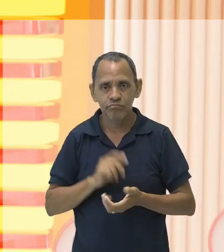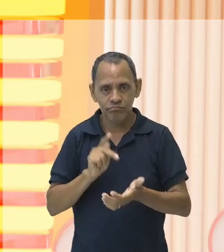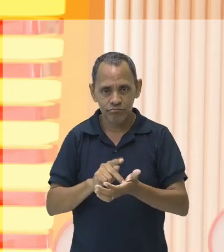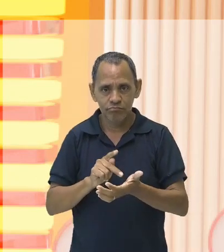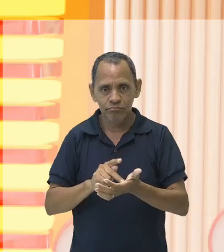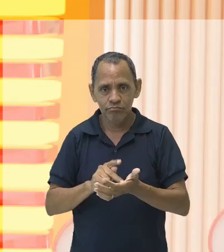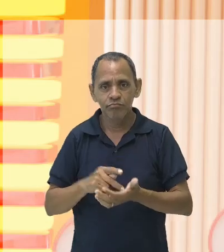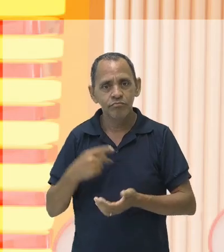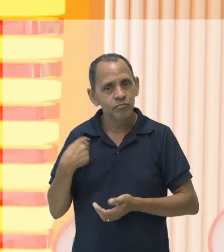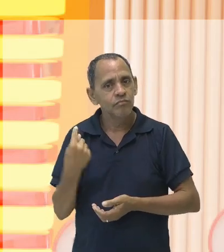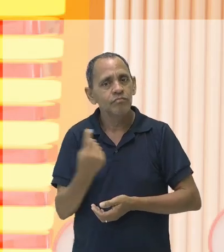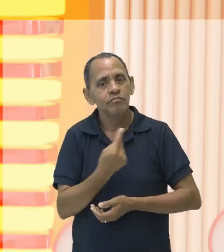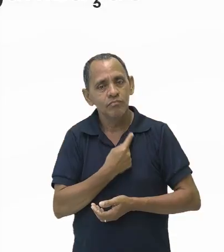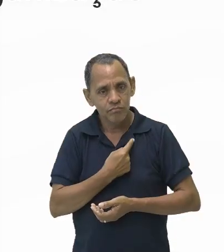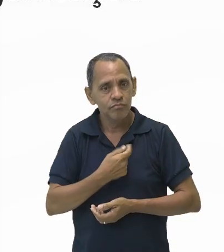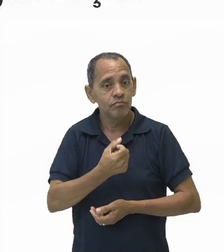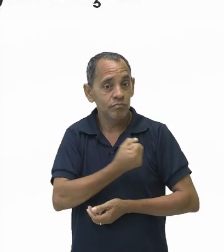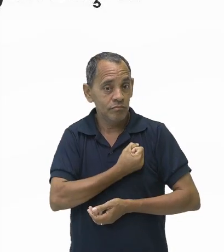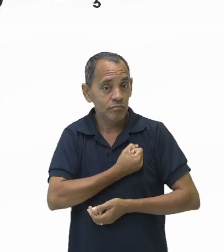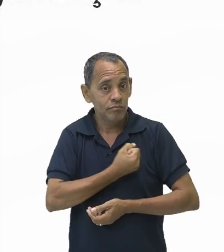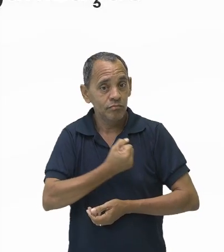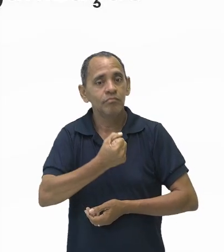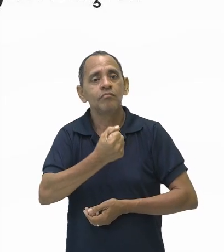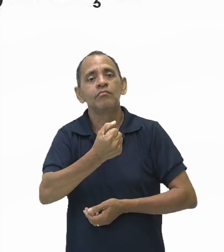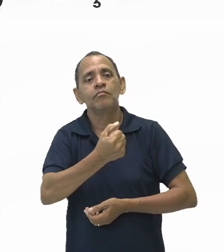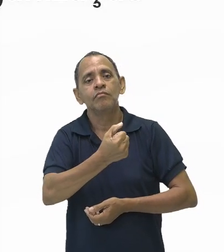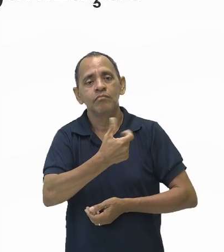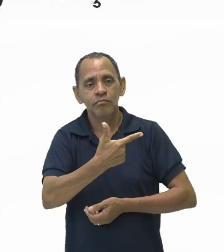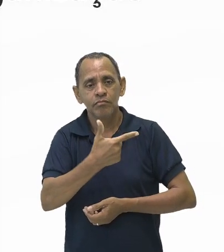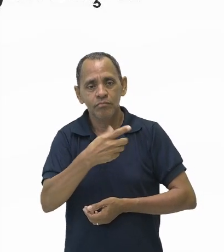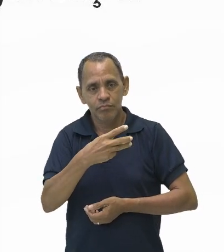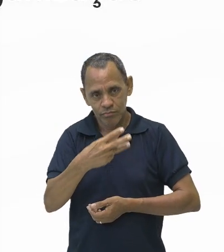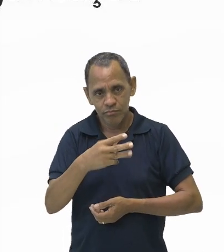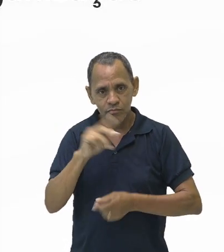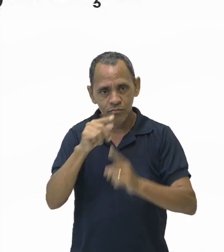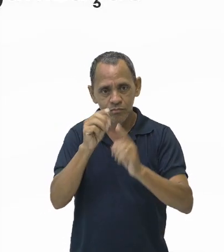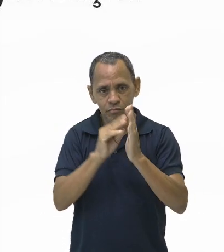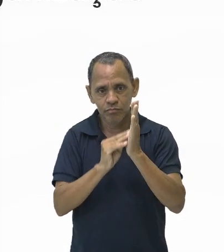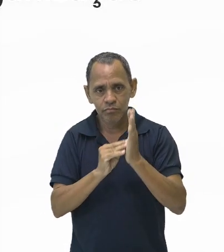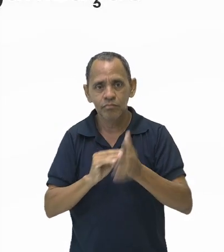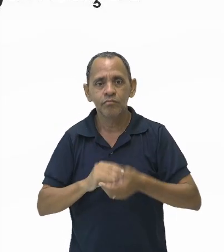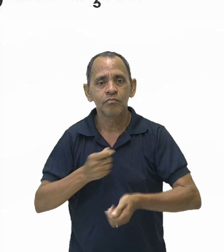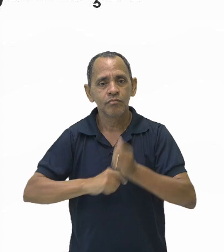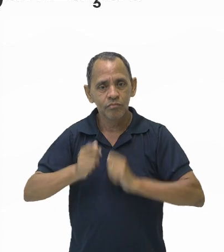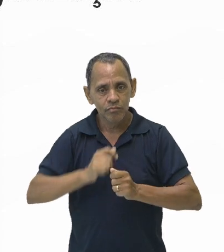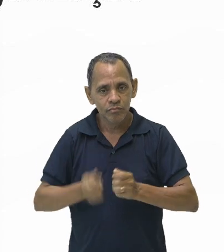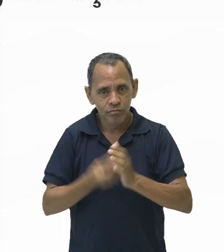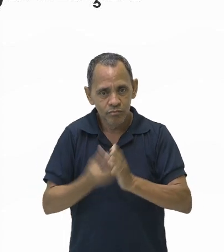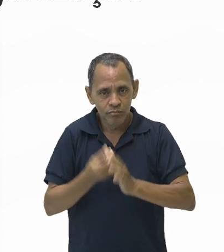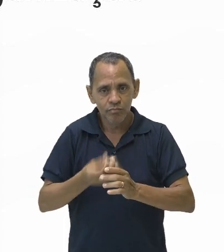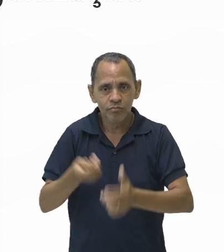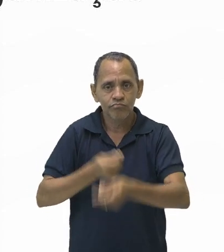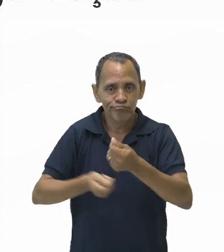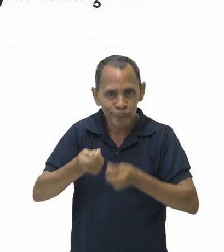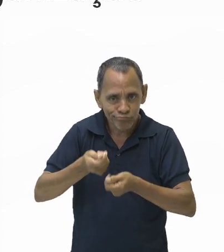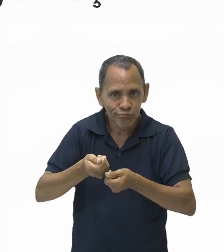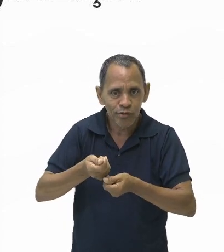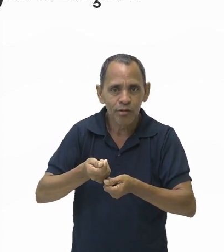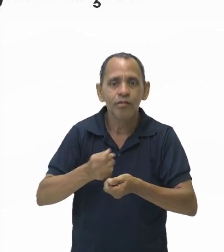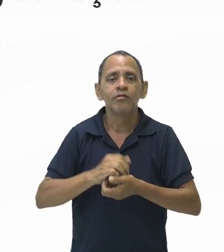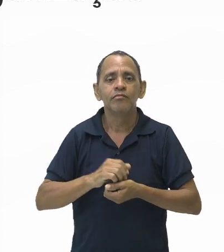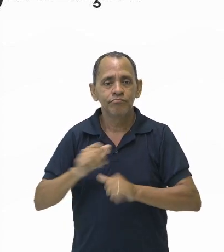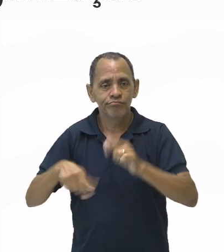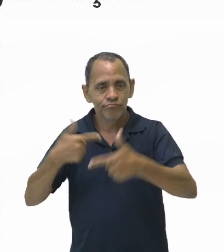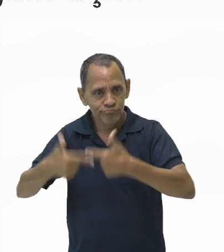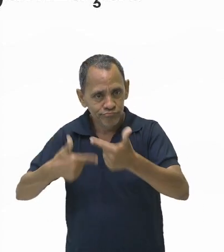Essa é a nossa unidade, essa aula 23, objeto de conhecimento. Economia, produção, capital e trabalho são consequências de